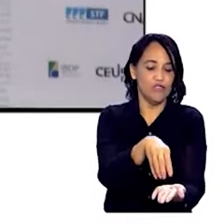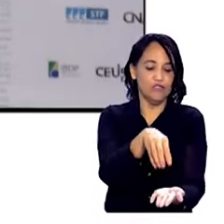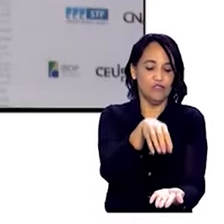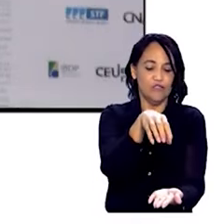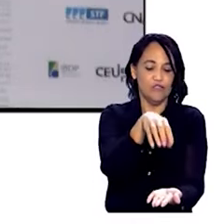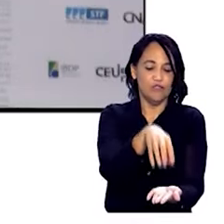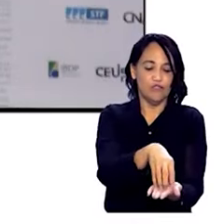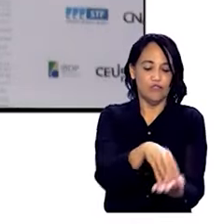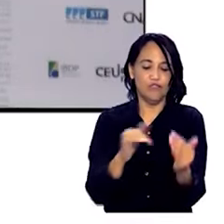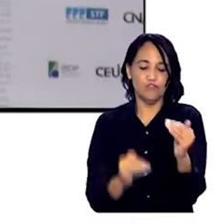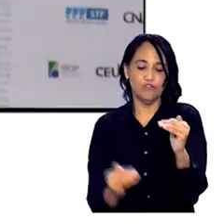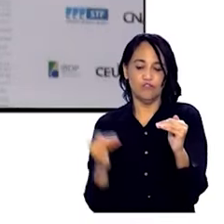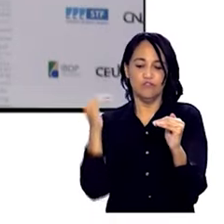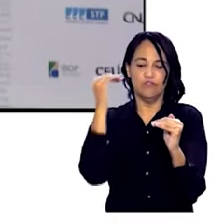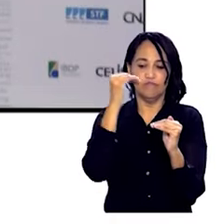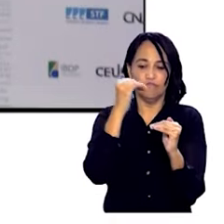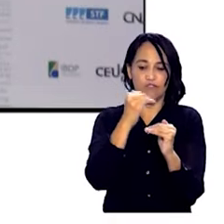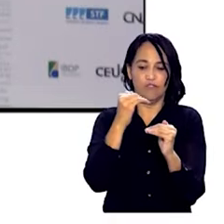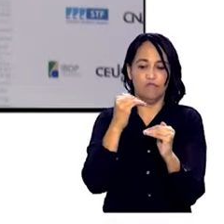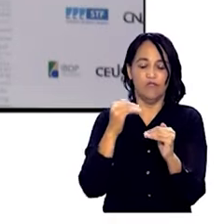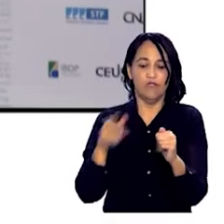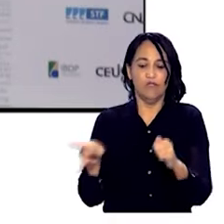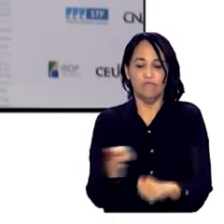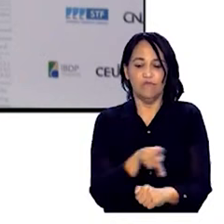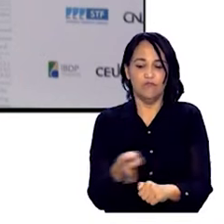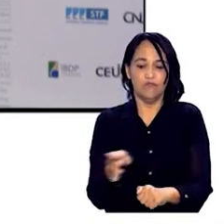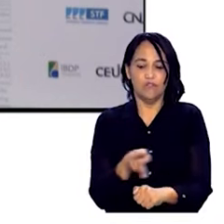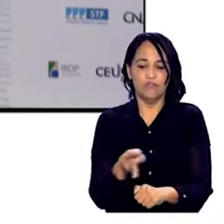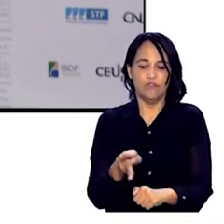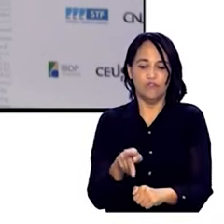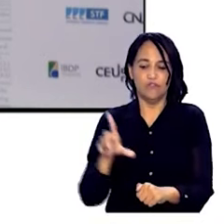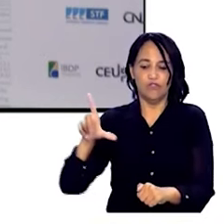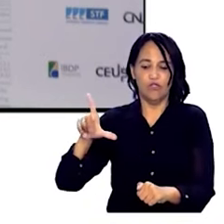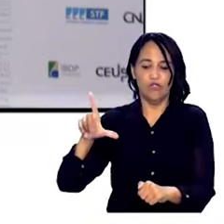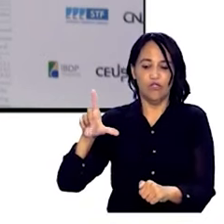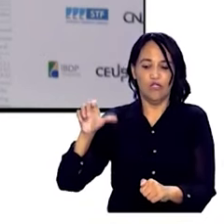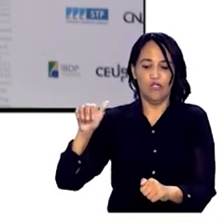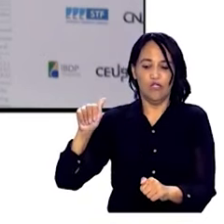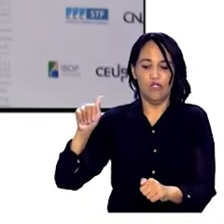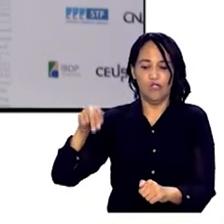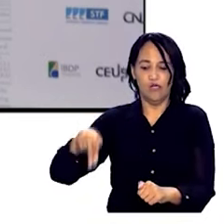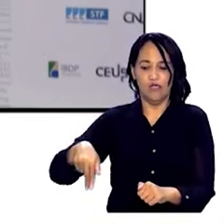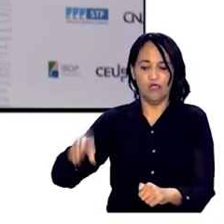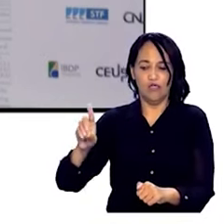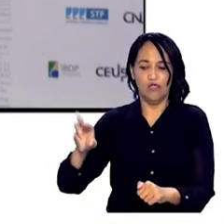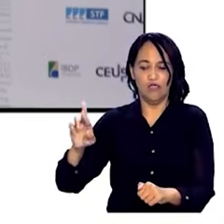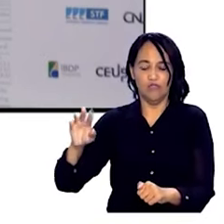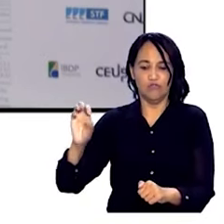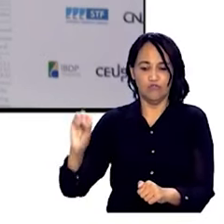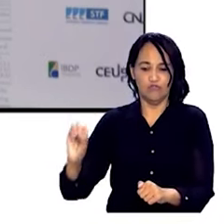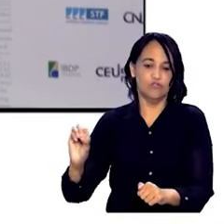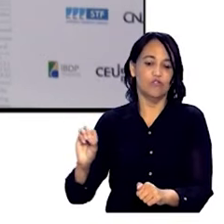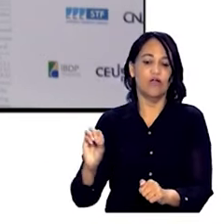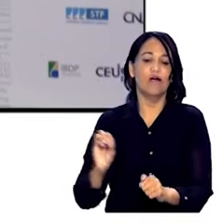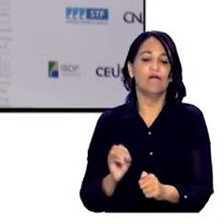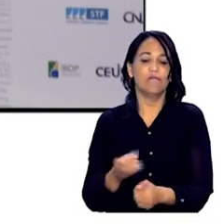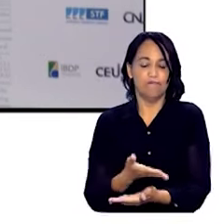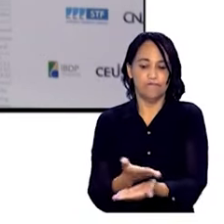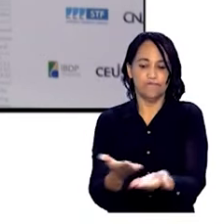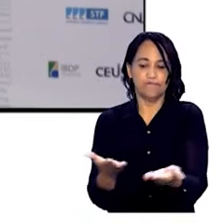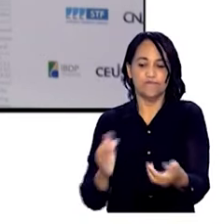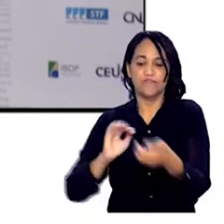Professor Leandro dianini e Professor Frederico montedonio Rego Saúdo aqui a